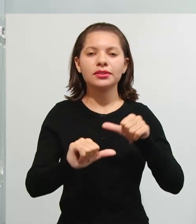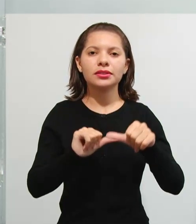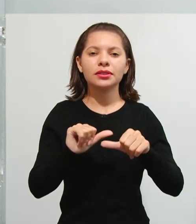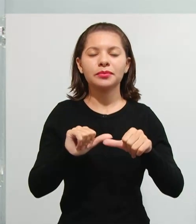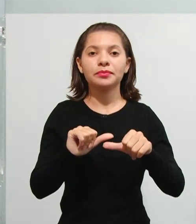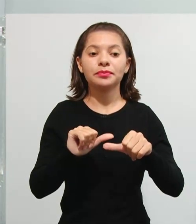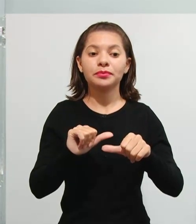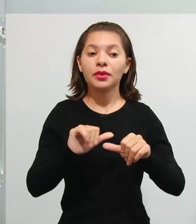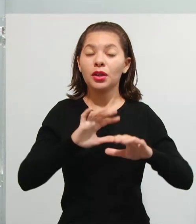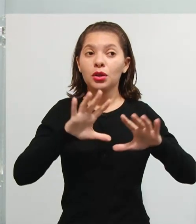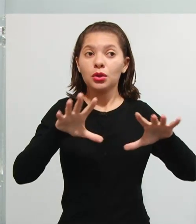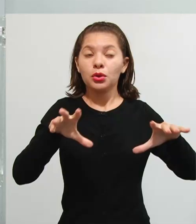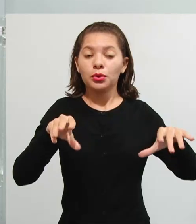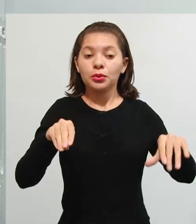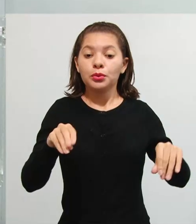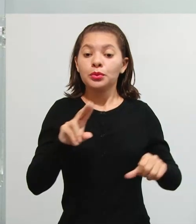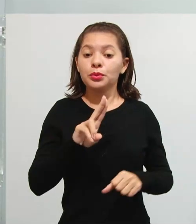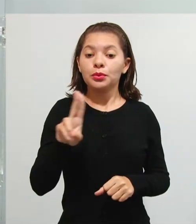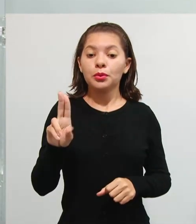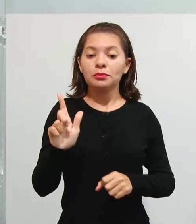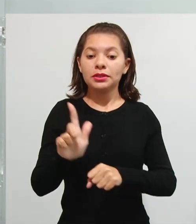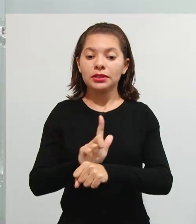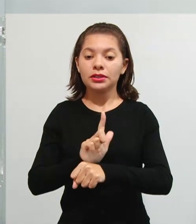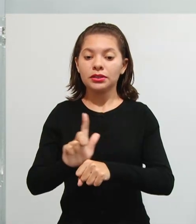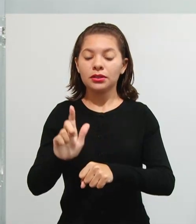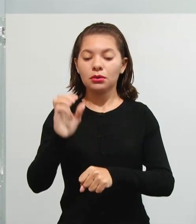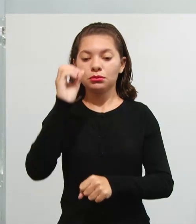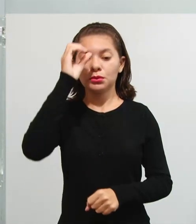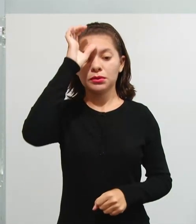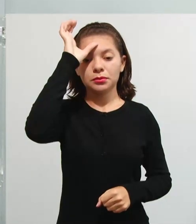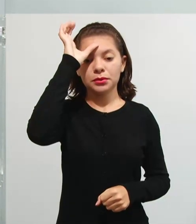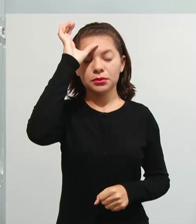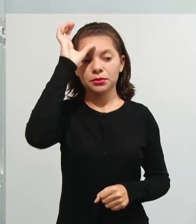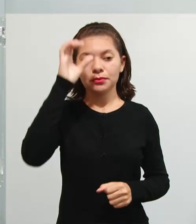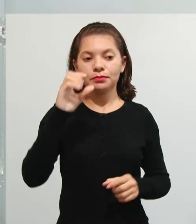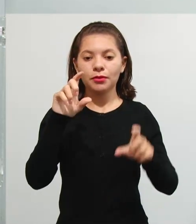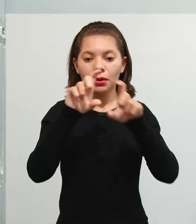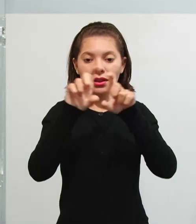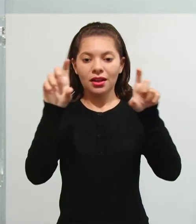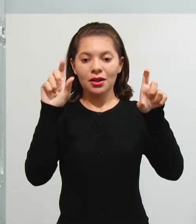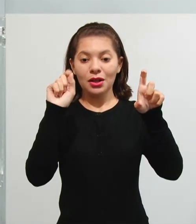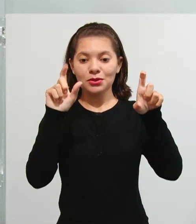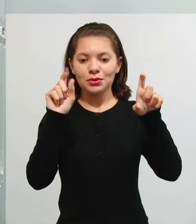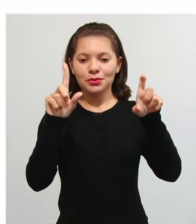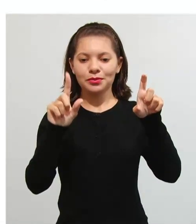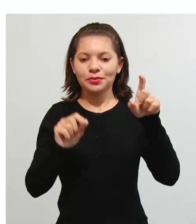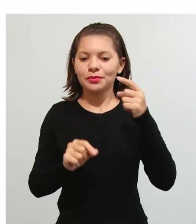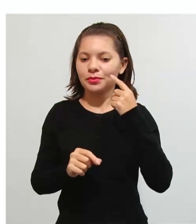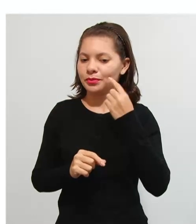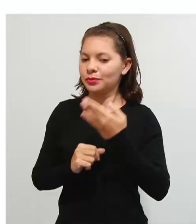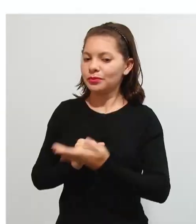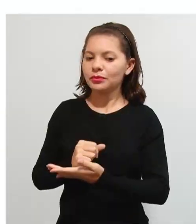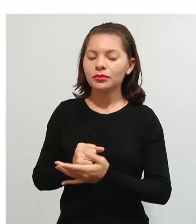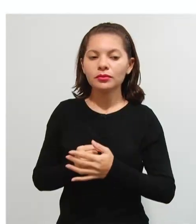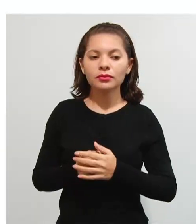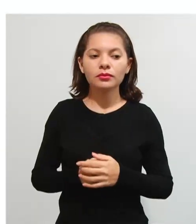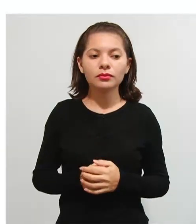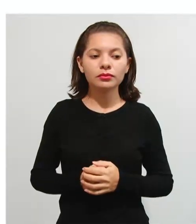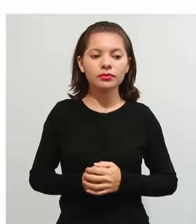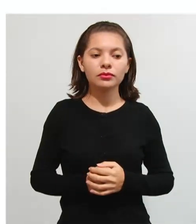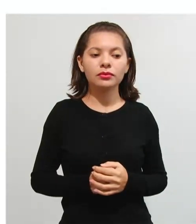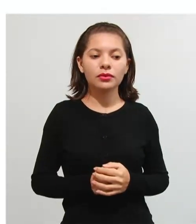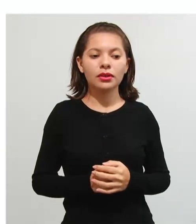a isso tudo a gente chama de gestão do conhecimento, né? Gestão de competências também.